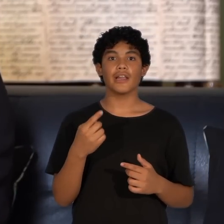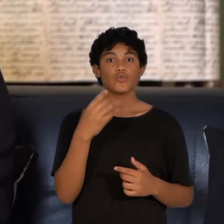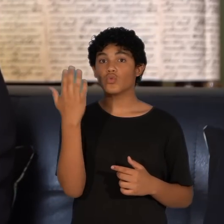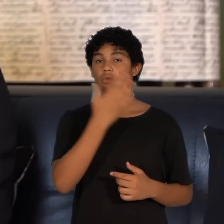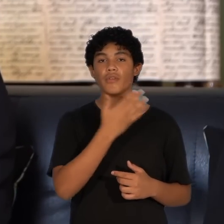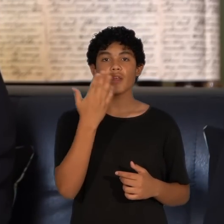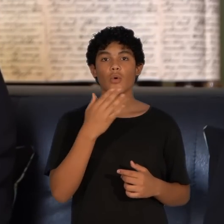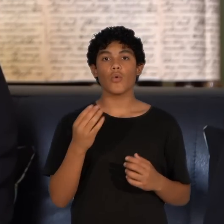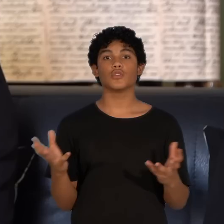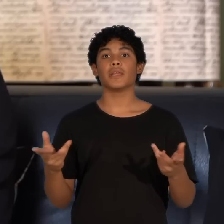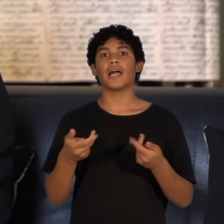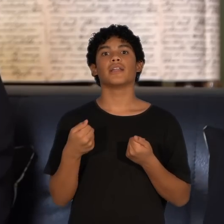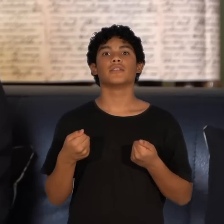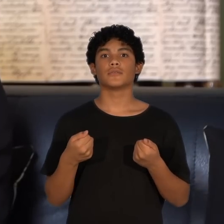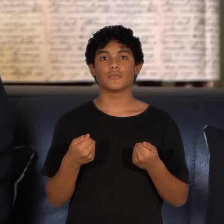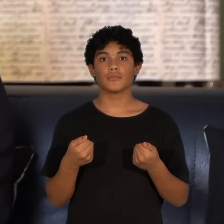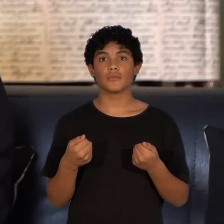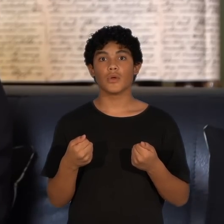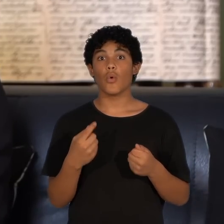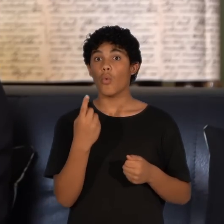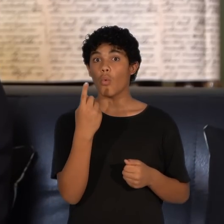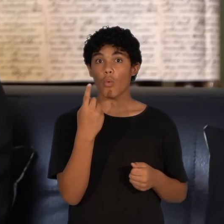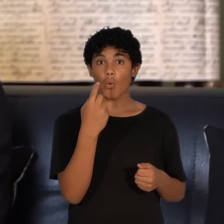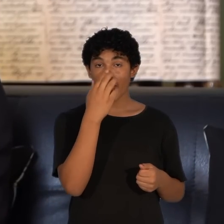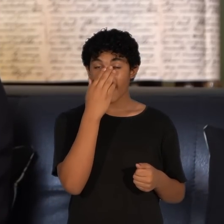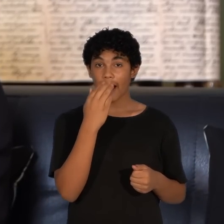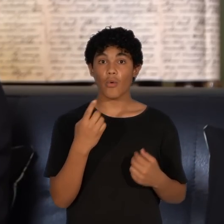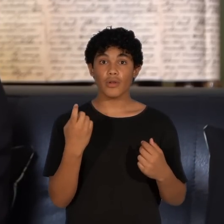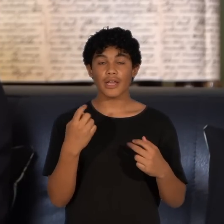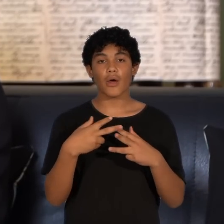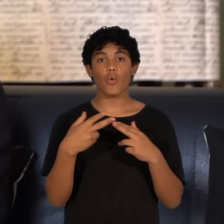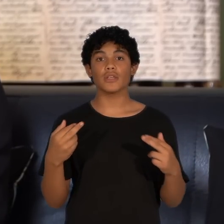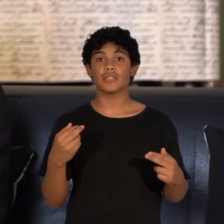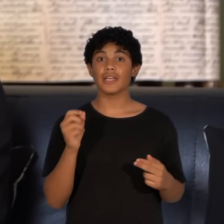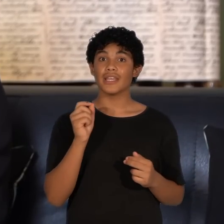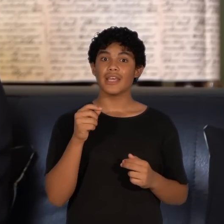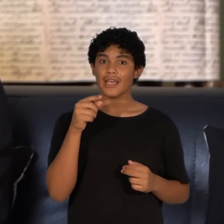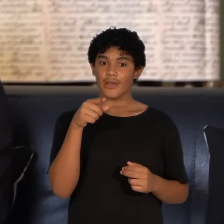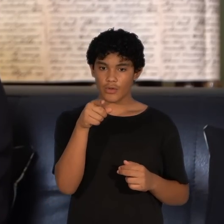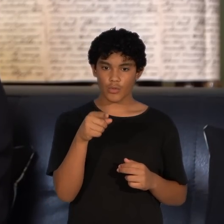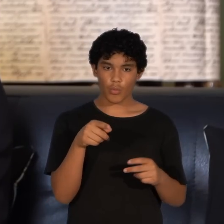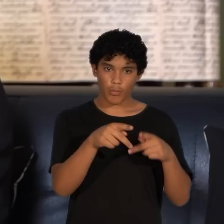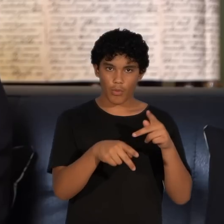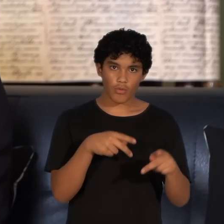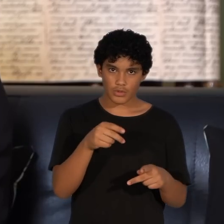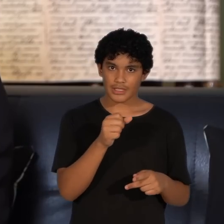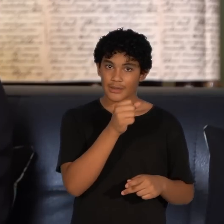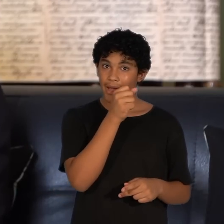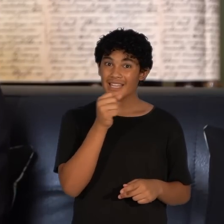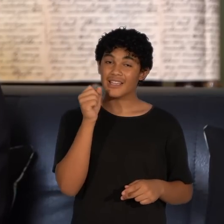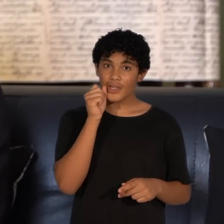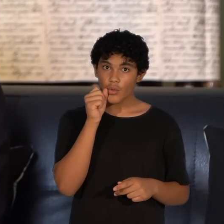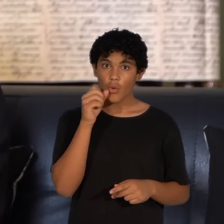milagres, perceberam os milagres. Os samaritanos não viram nenhum milagre. A única coisa que eles ouviram foi o testemunho de